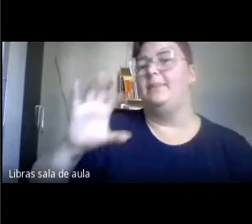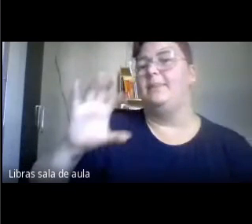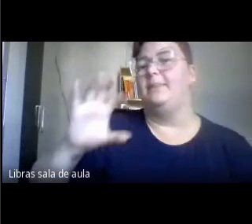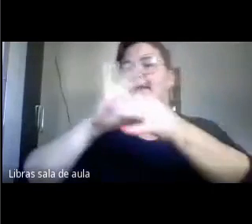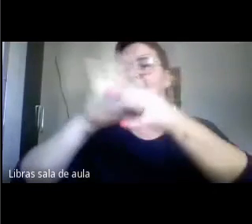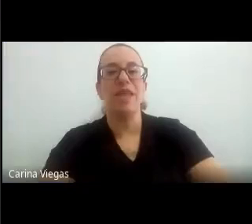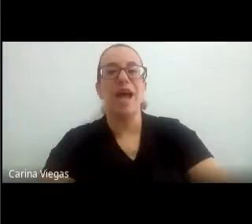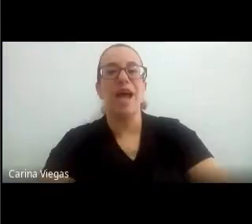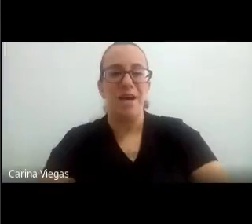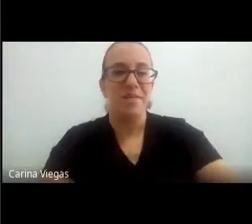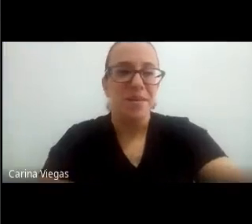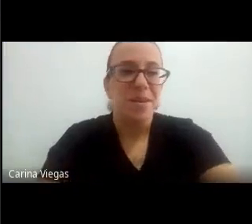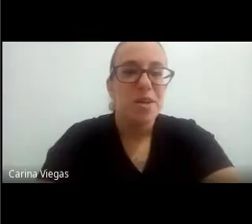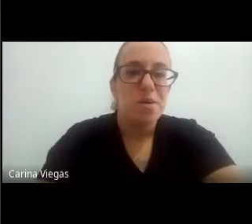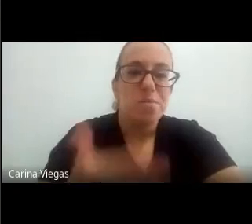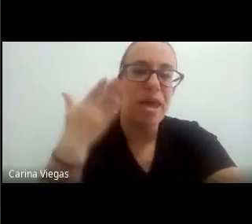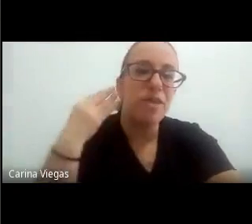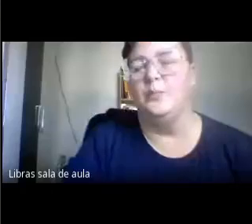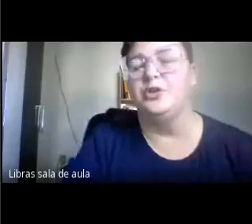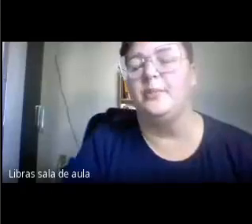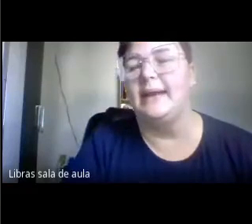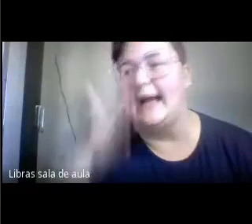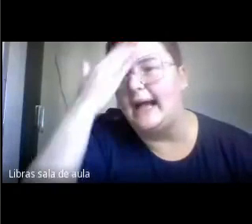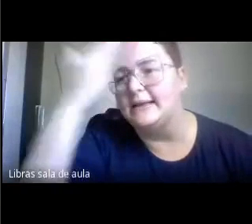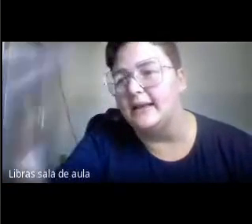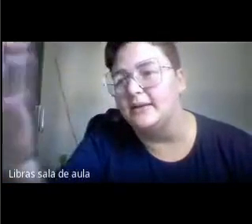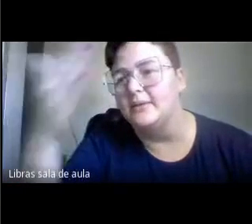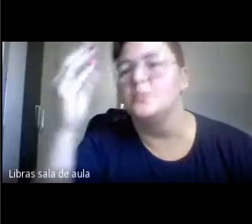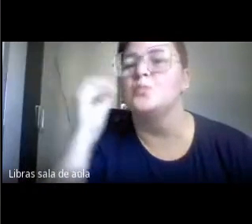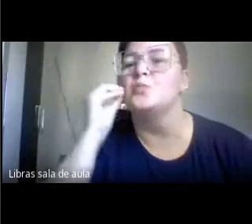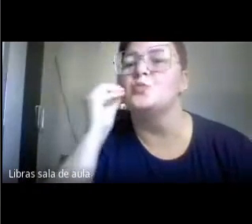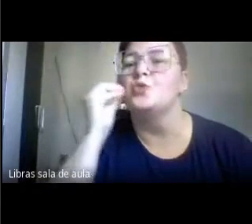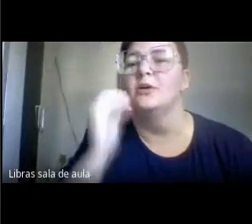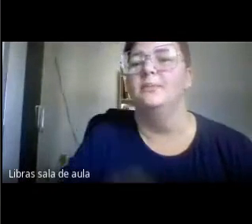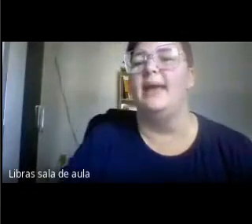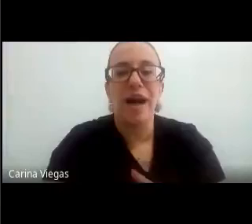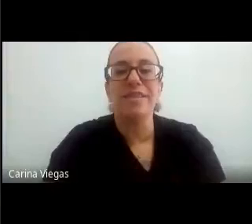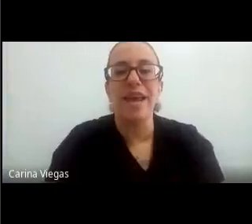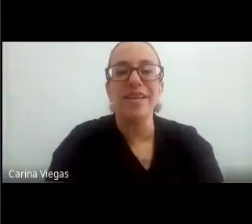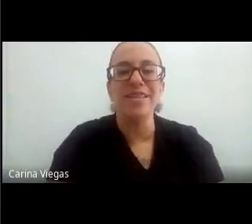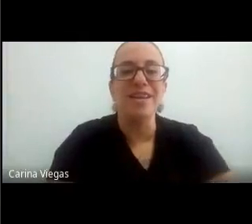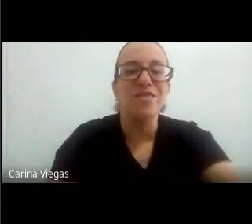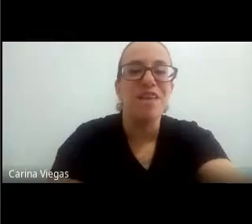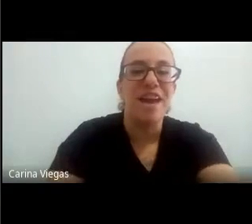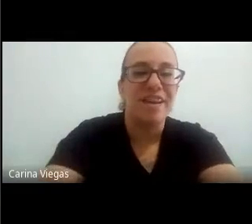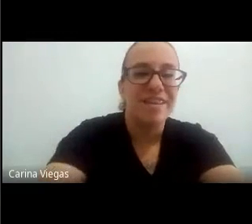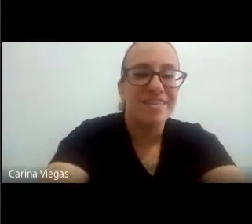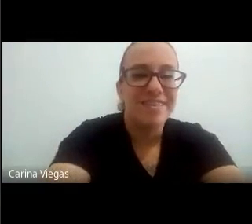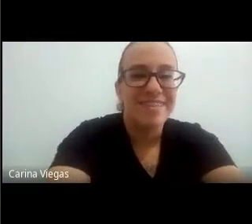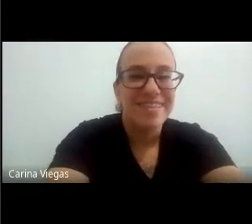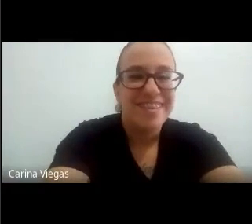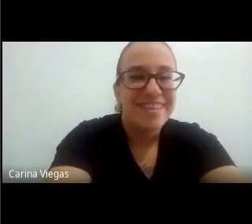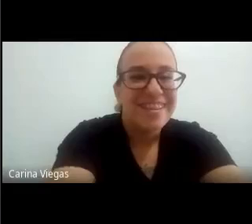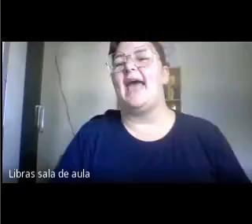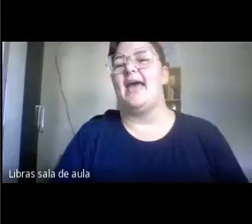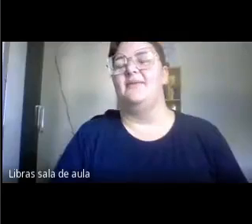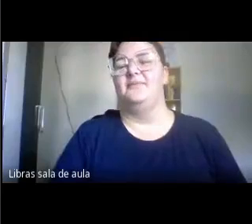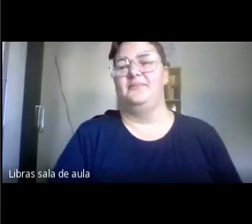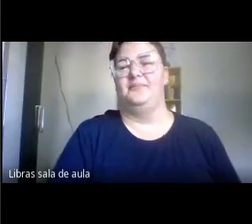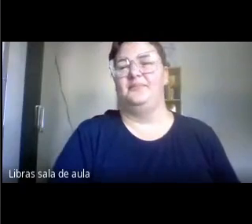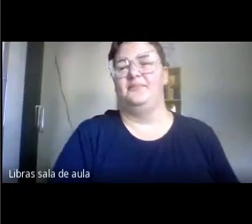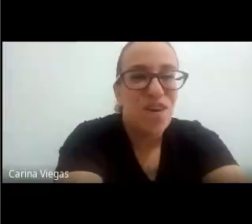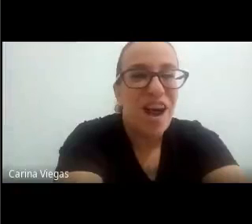liberada, tá liberada. Então tá. Tá, Beijo, muito obrigada. gente. Beijo. Até quinta que vem.